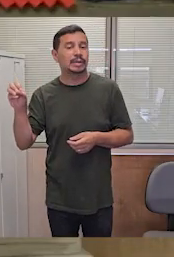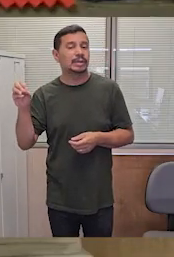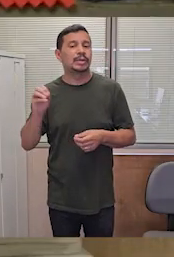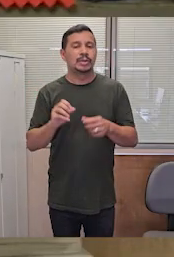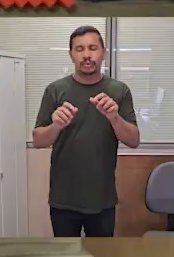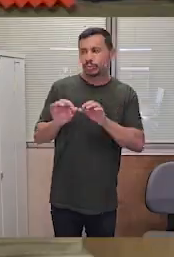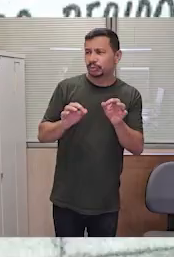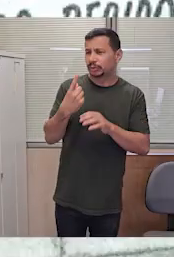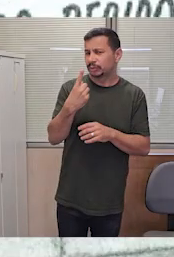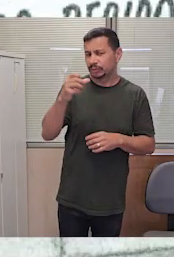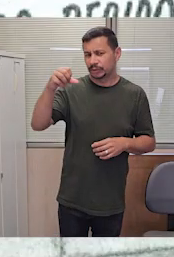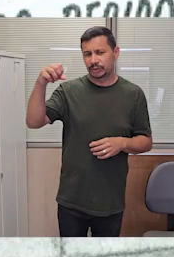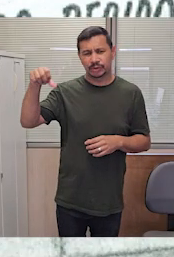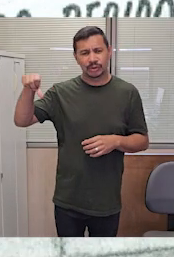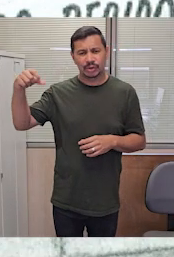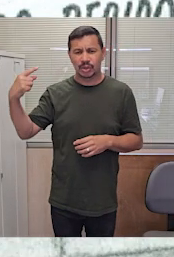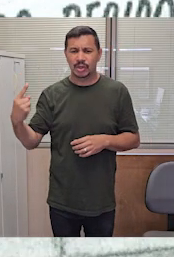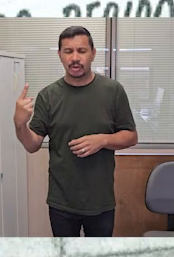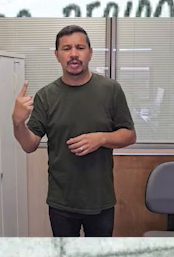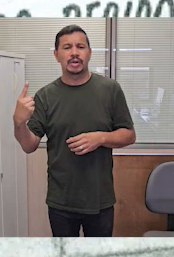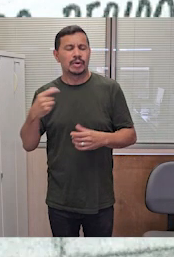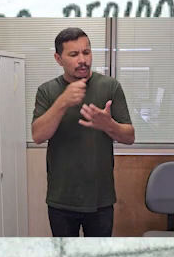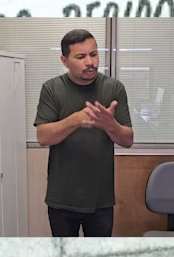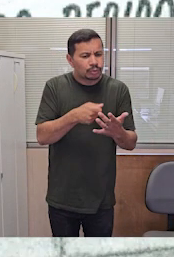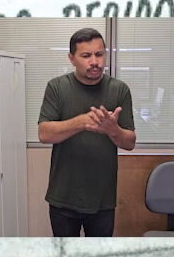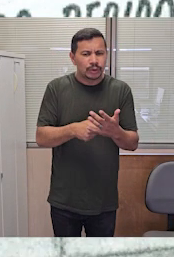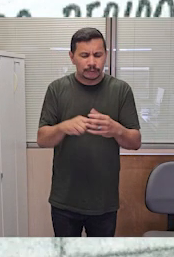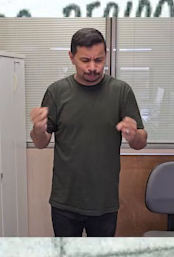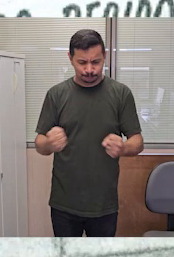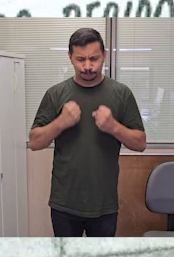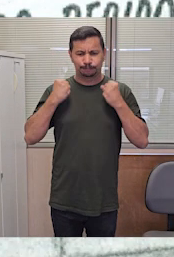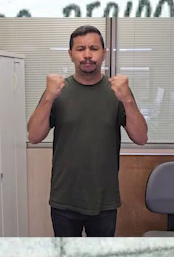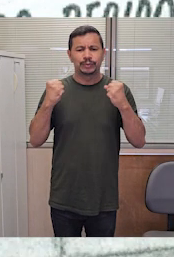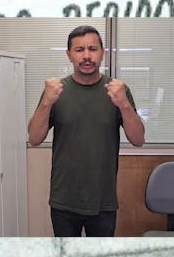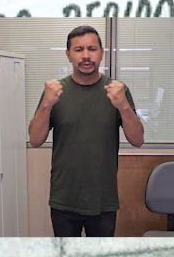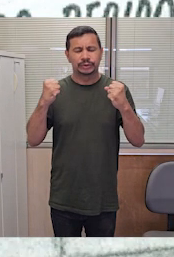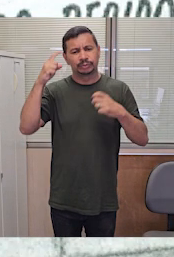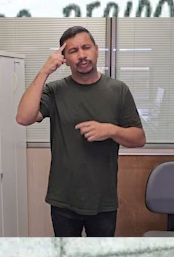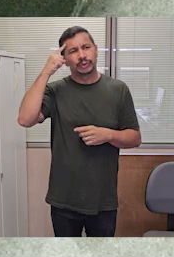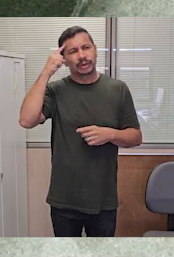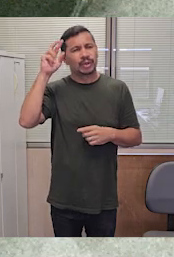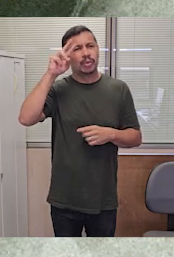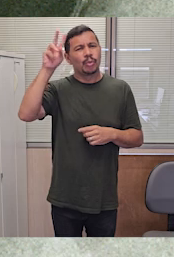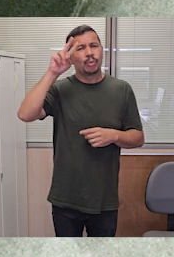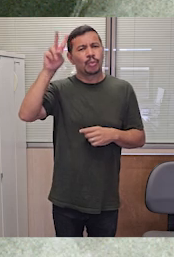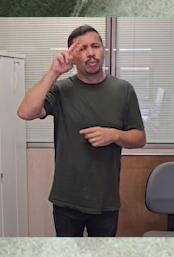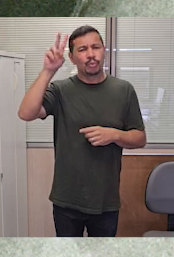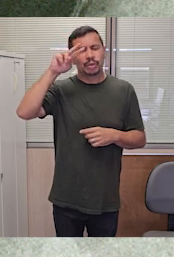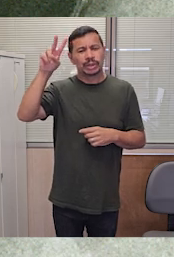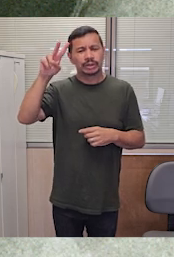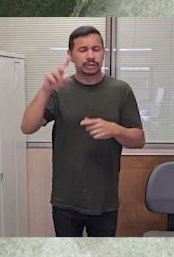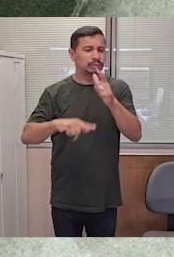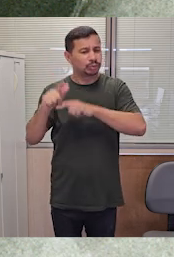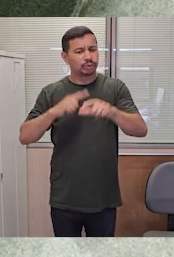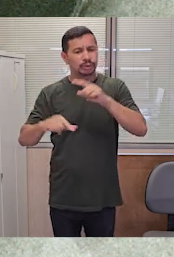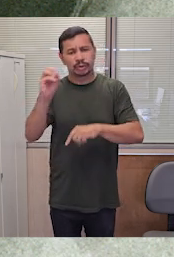em 3 de dezembro de 1991, deixando um legado de luta, coragem e inspiração. Sua história é a história